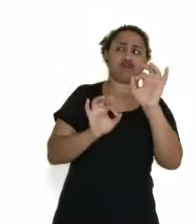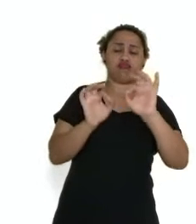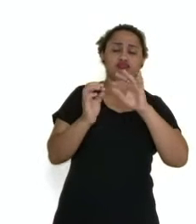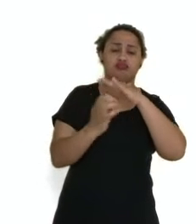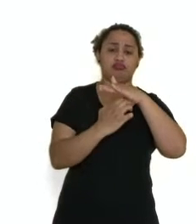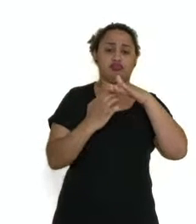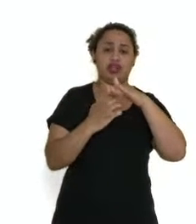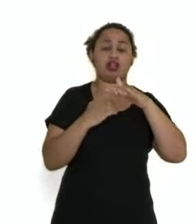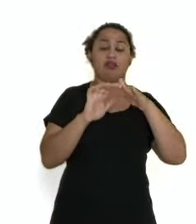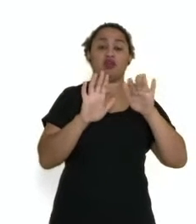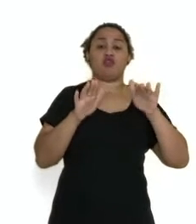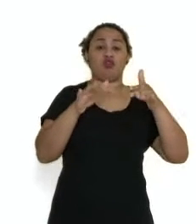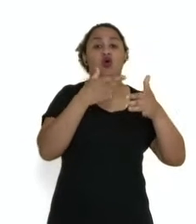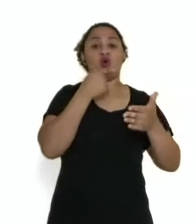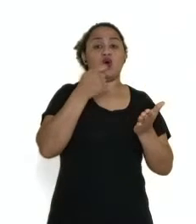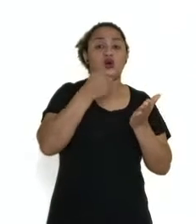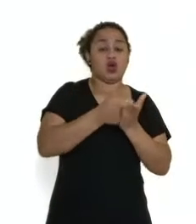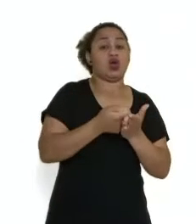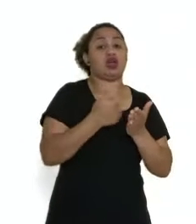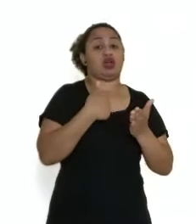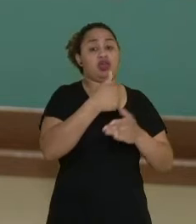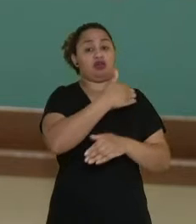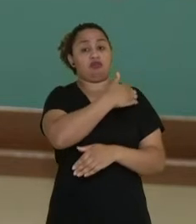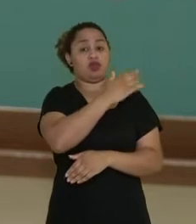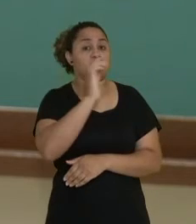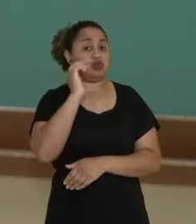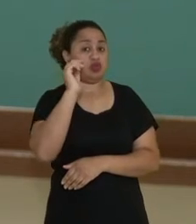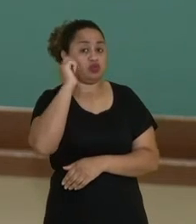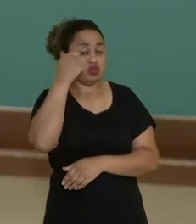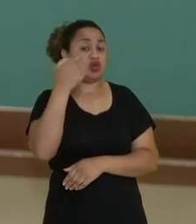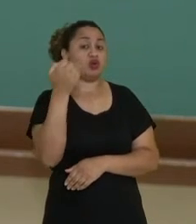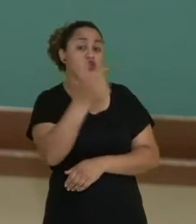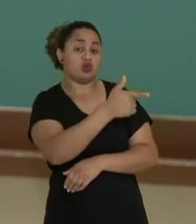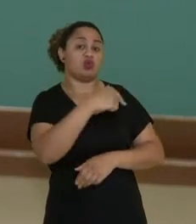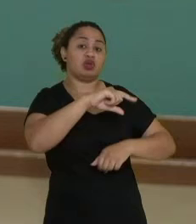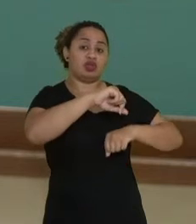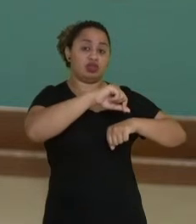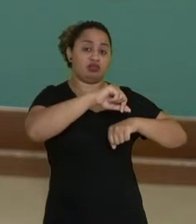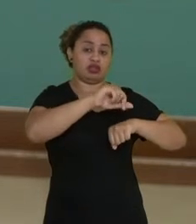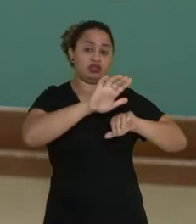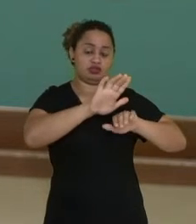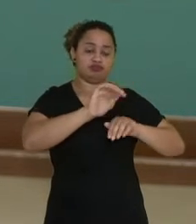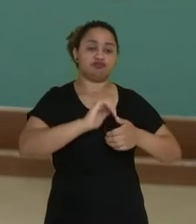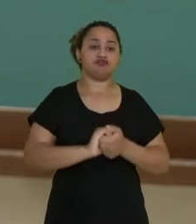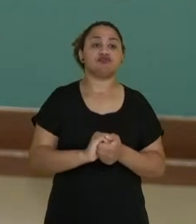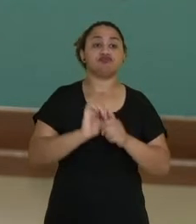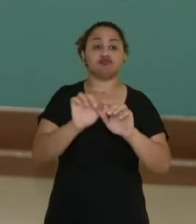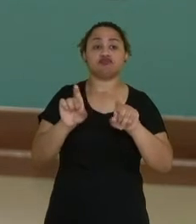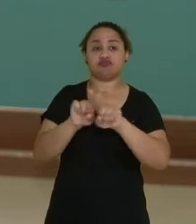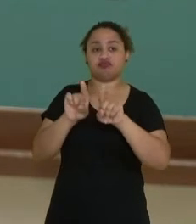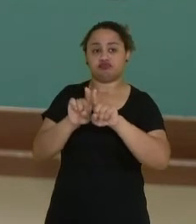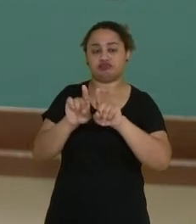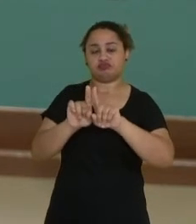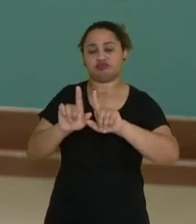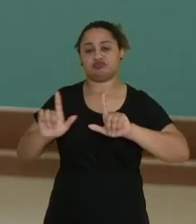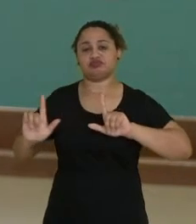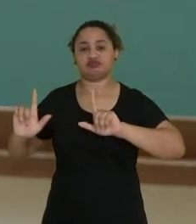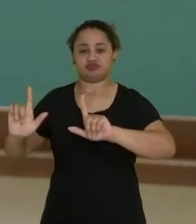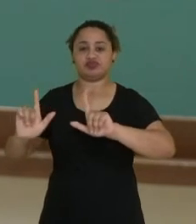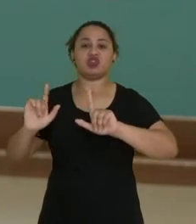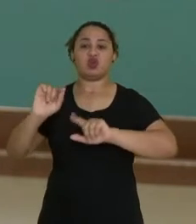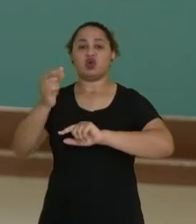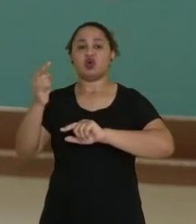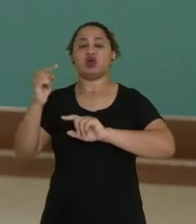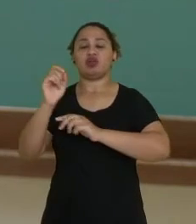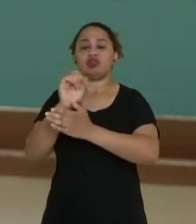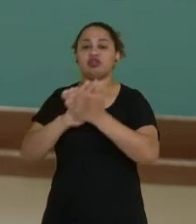organizações são mais machistas e racistas o que capitalistas e ainda servindo-se do texto ao lado